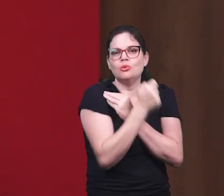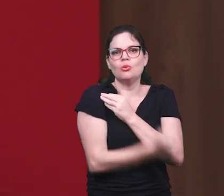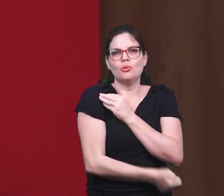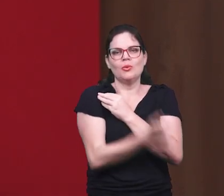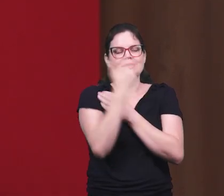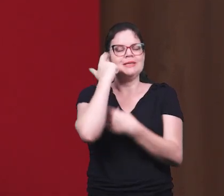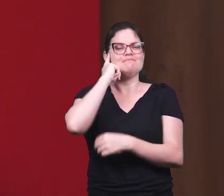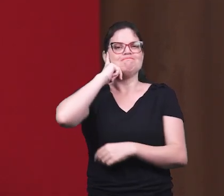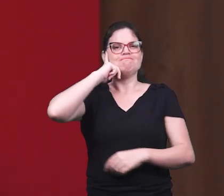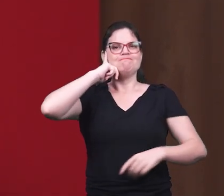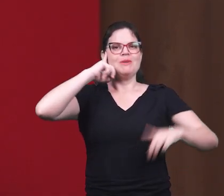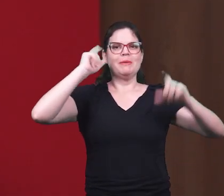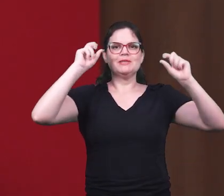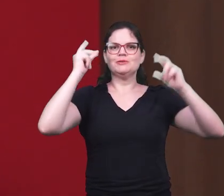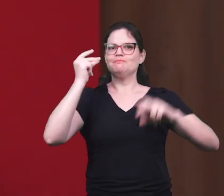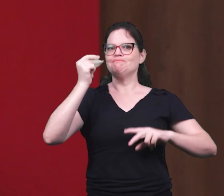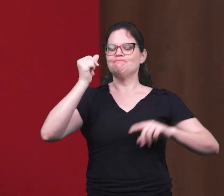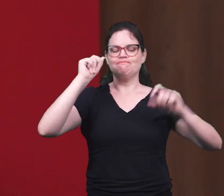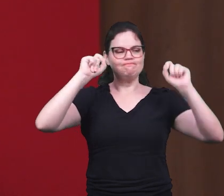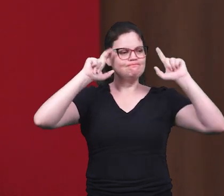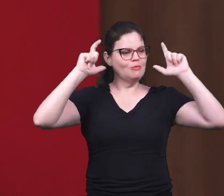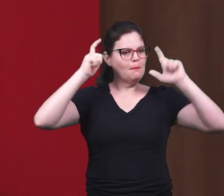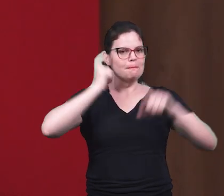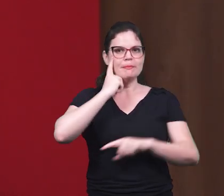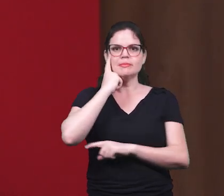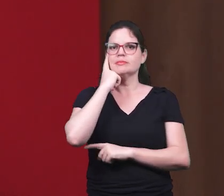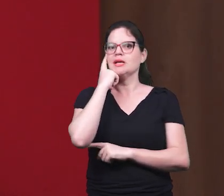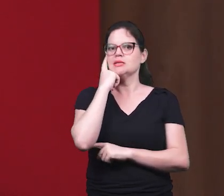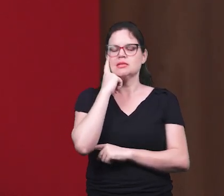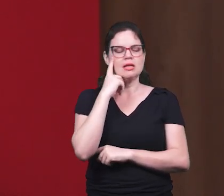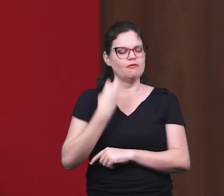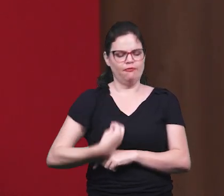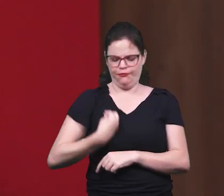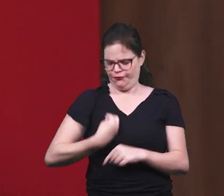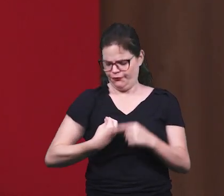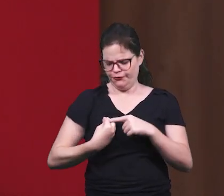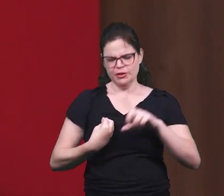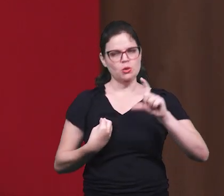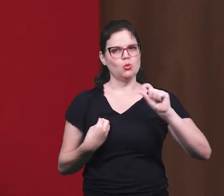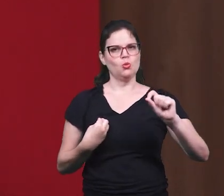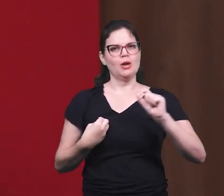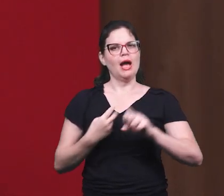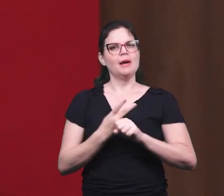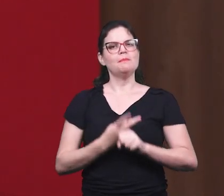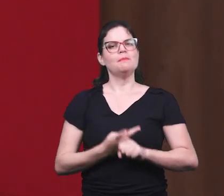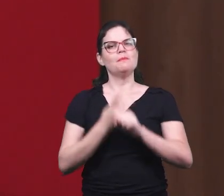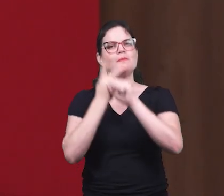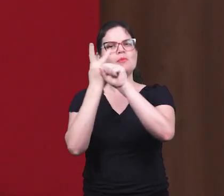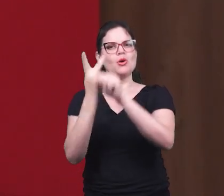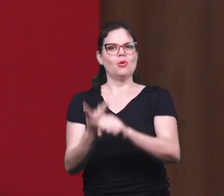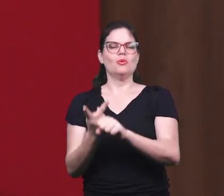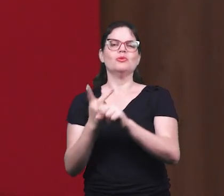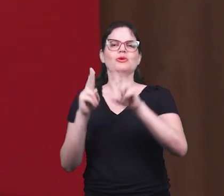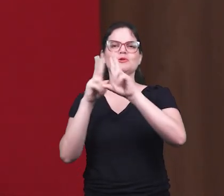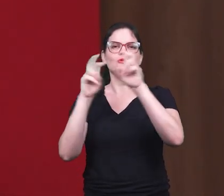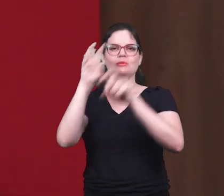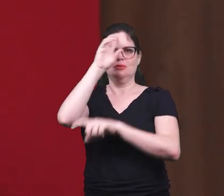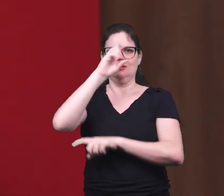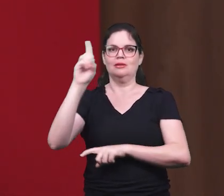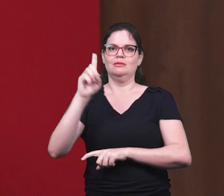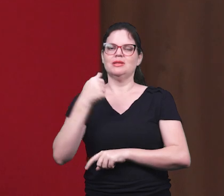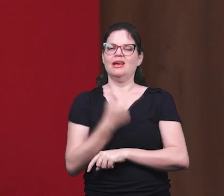ali ele começou a pensar na vida. E ele saiu em busca do encontro com Deus. Isso é uma outra história, já no